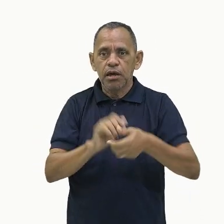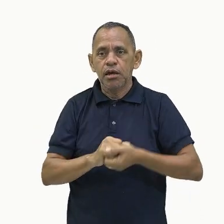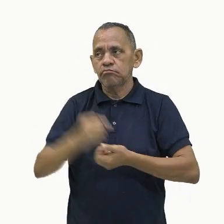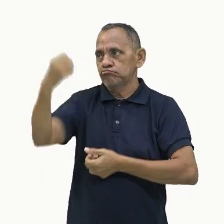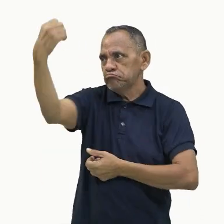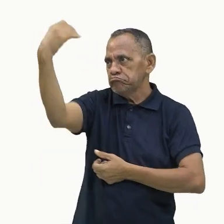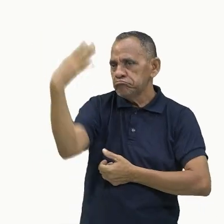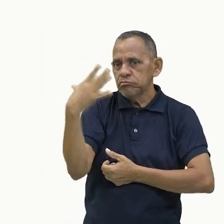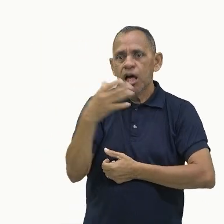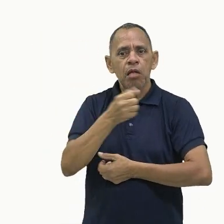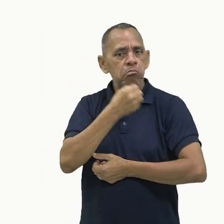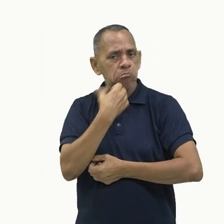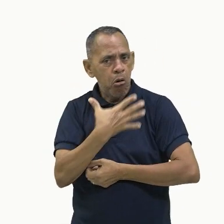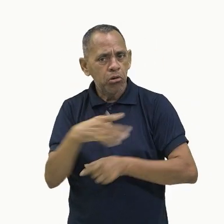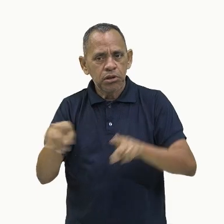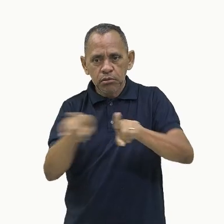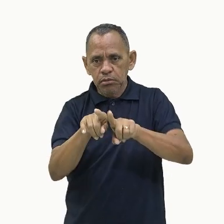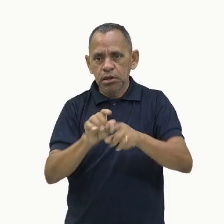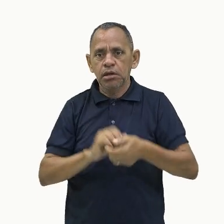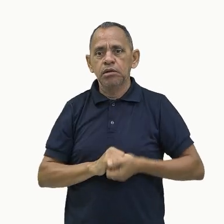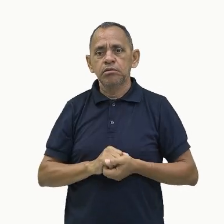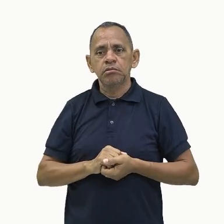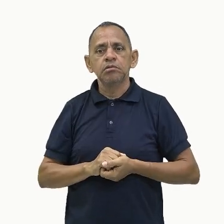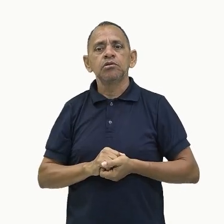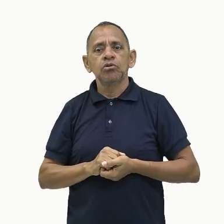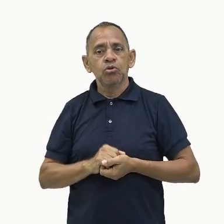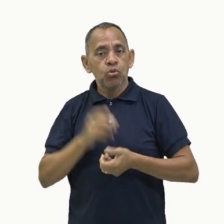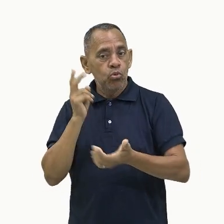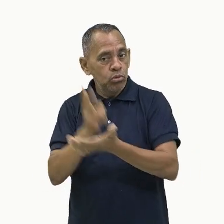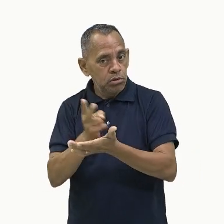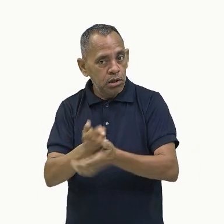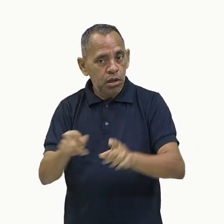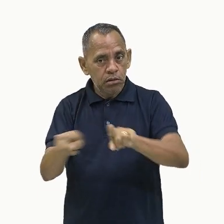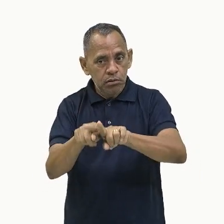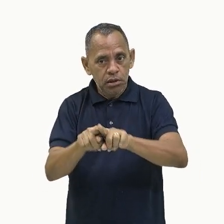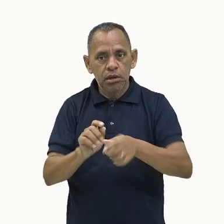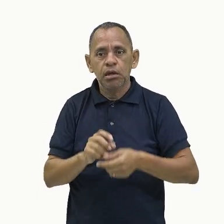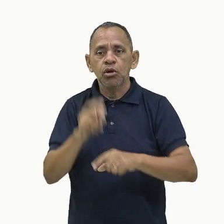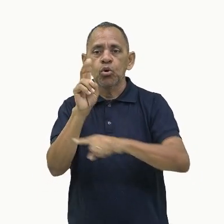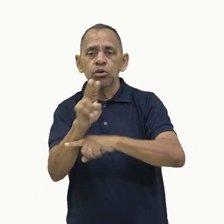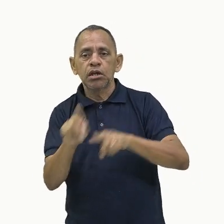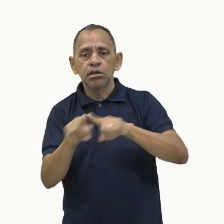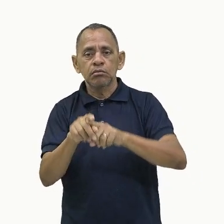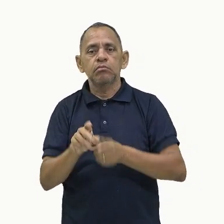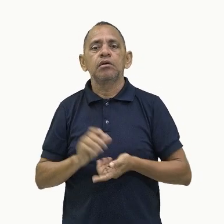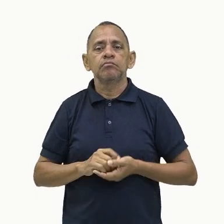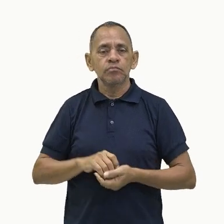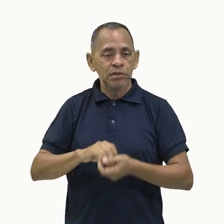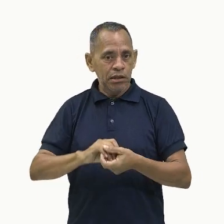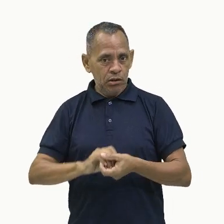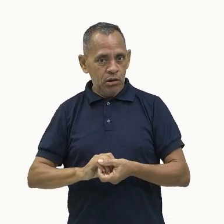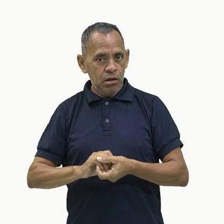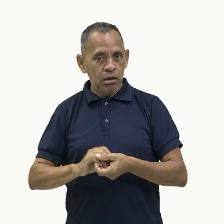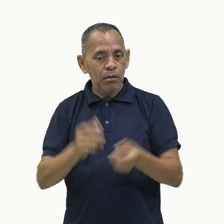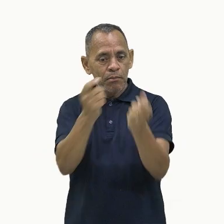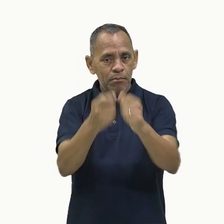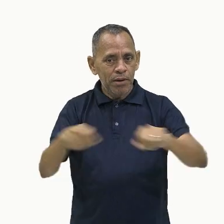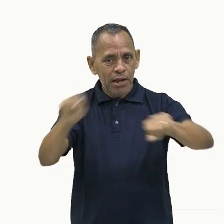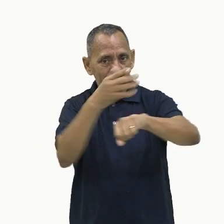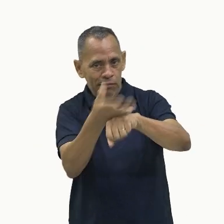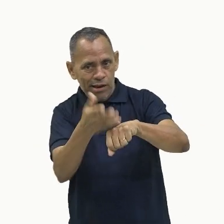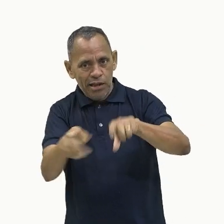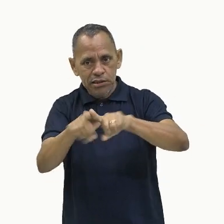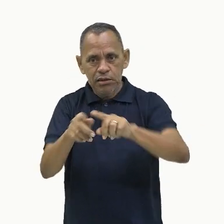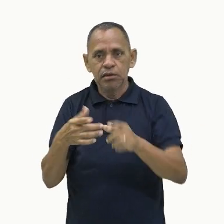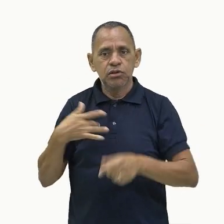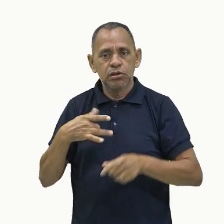iluminado também, e assim mantendo o que a gente chama de hábitos saudáveis. Já o S5, o senso de autodisciplina,